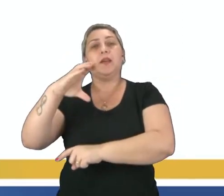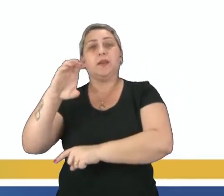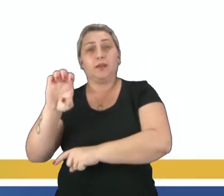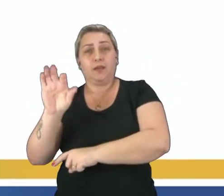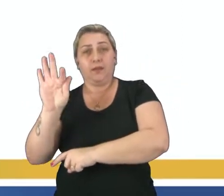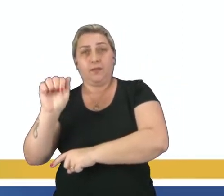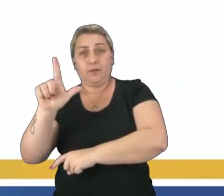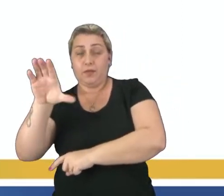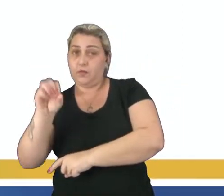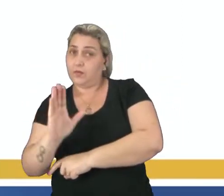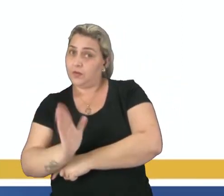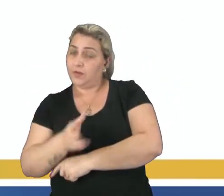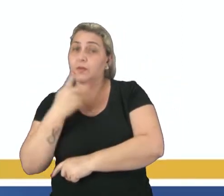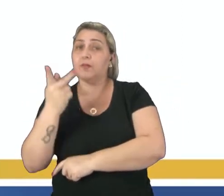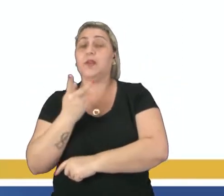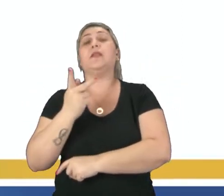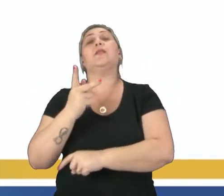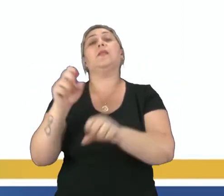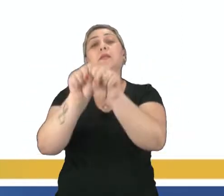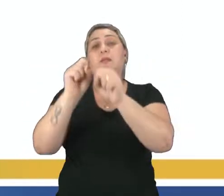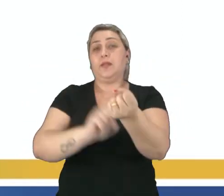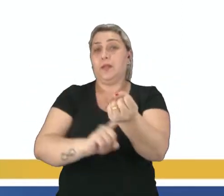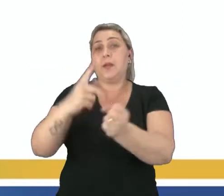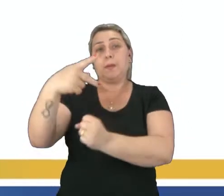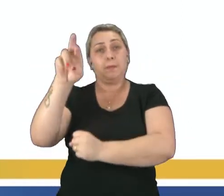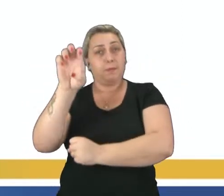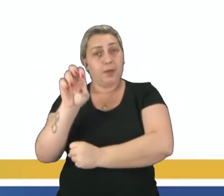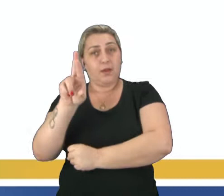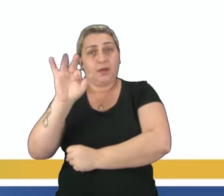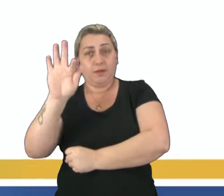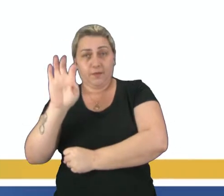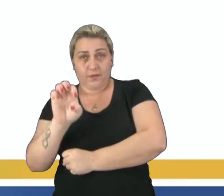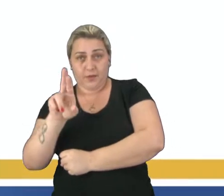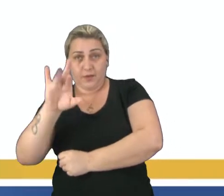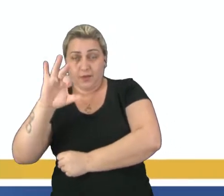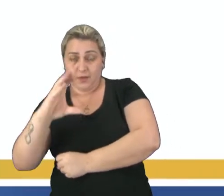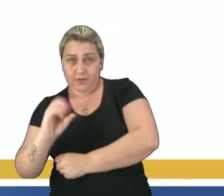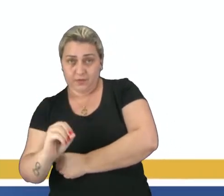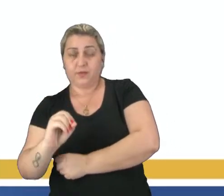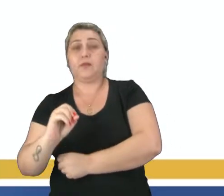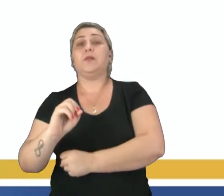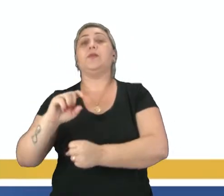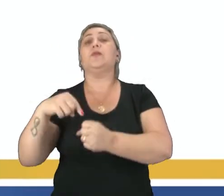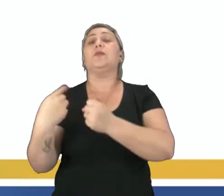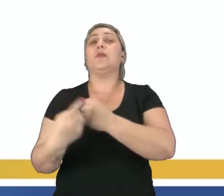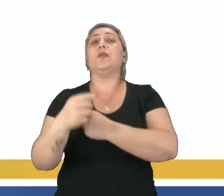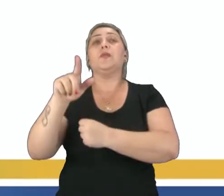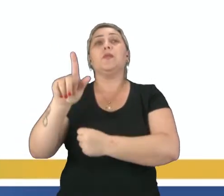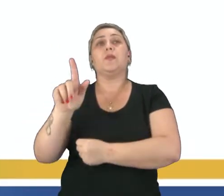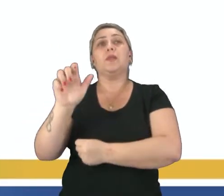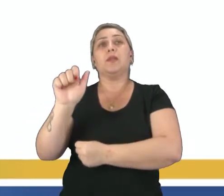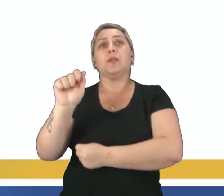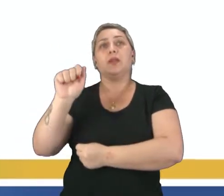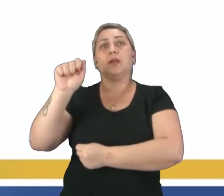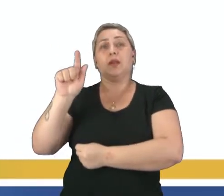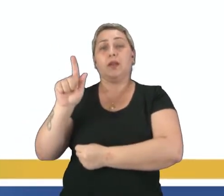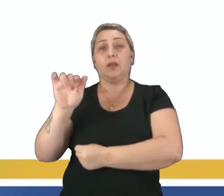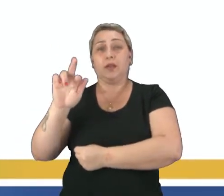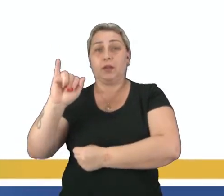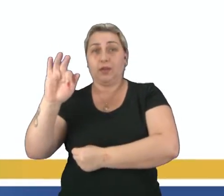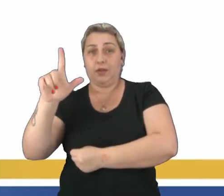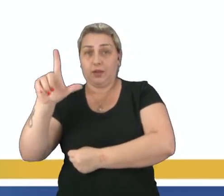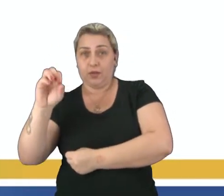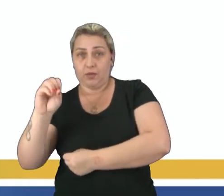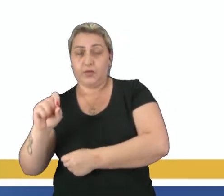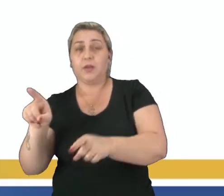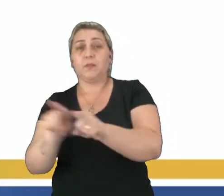encéfalo. Já quando a gente fala do sistema nervoso periférico, a sua composição aí vão ser os nossos gânglios e os nossos nervos.